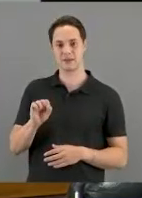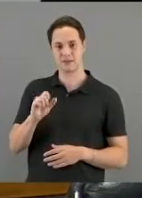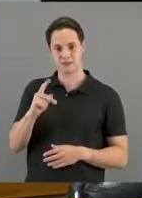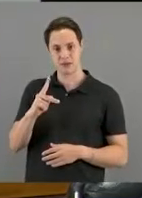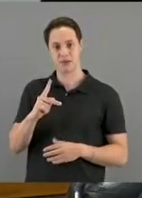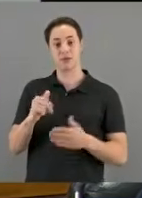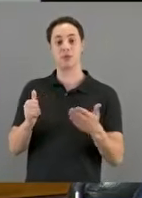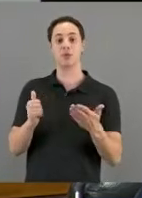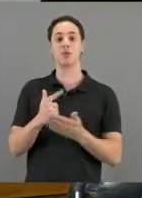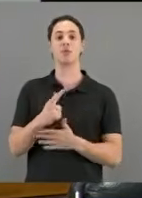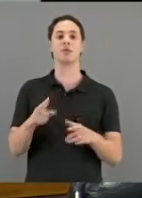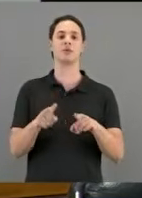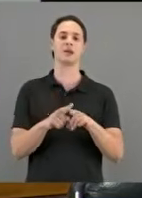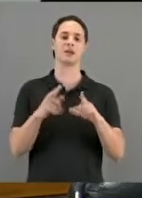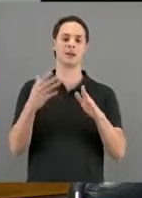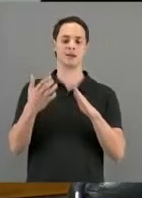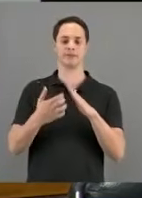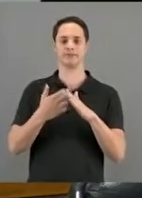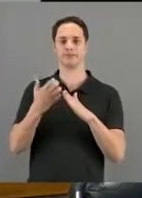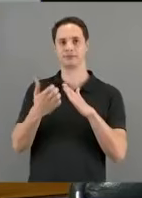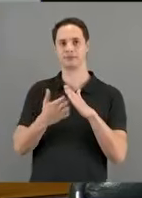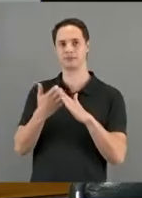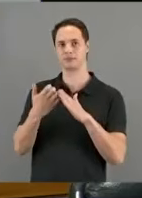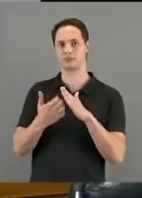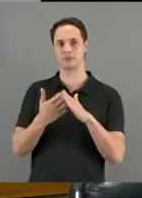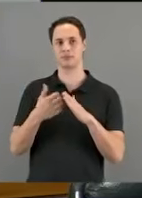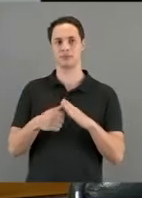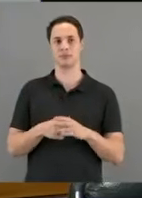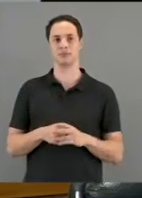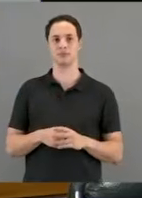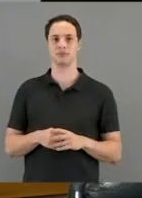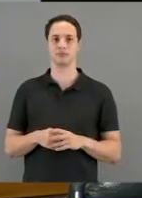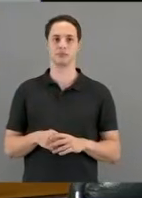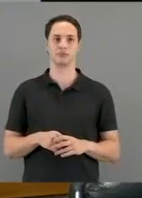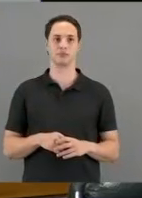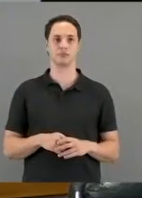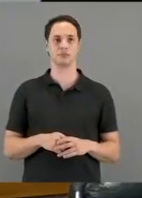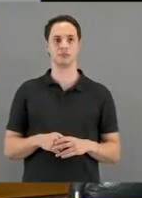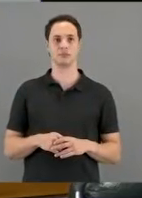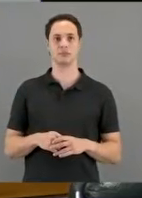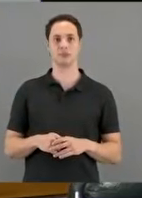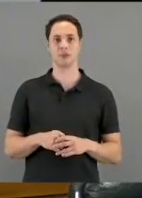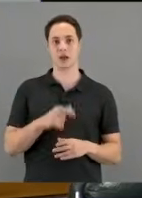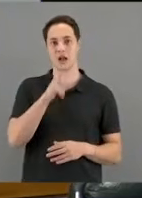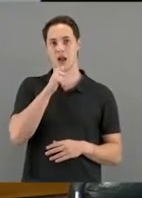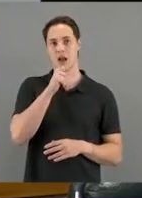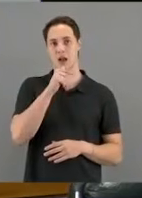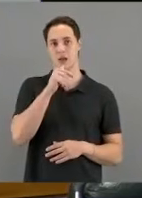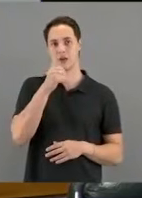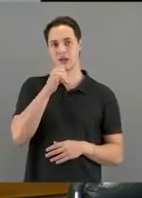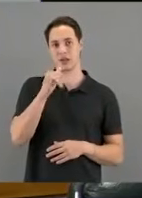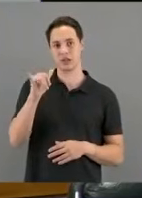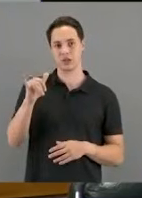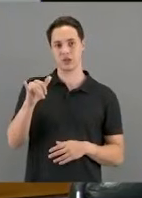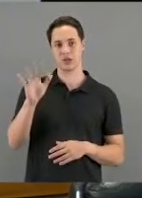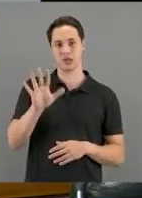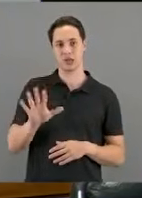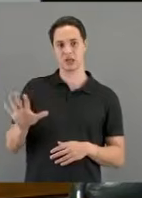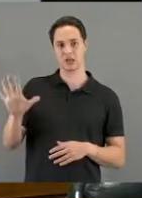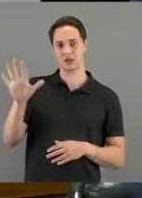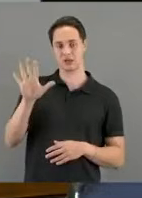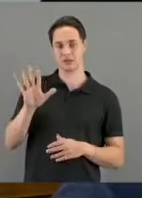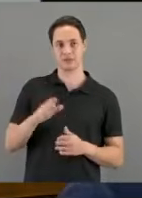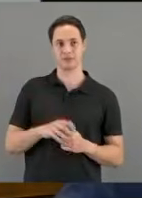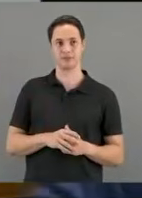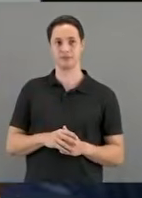compra a empresa água e energia da região metropolitana. Então